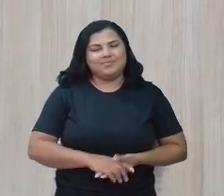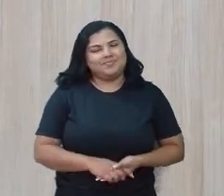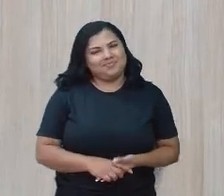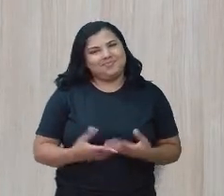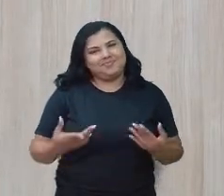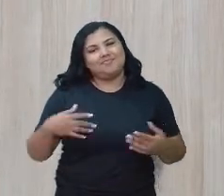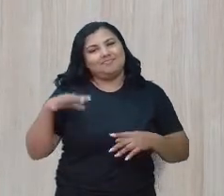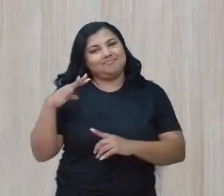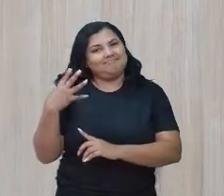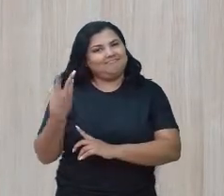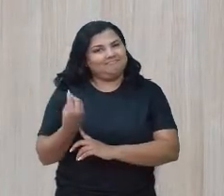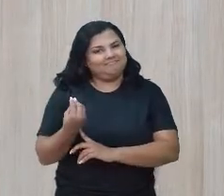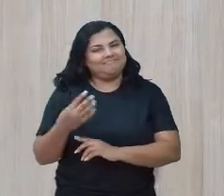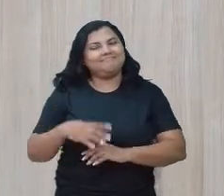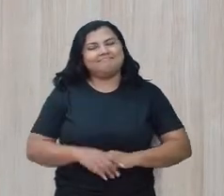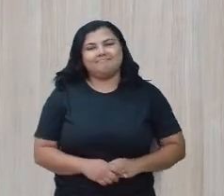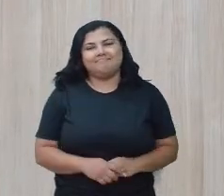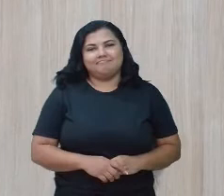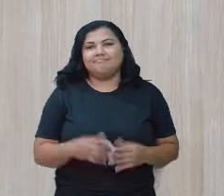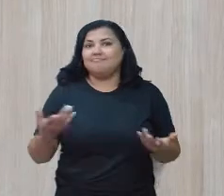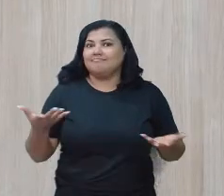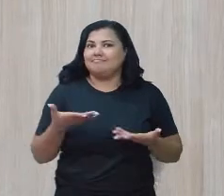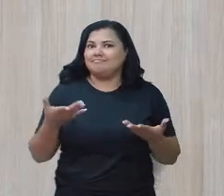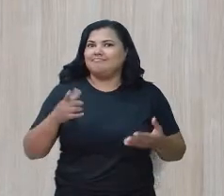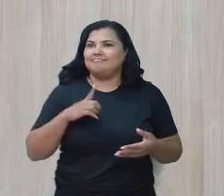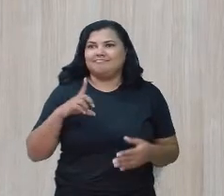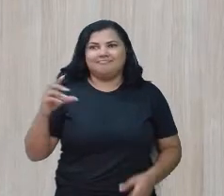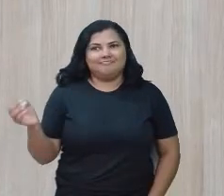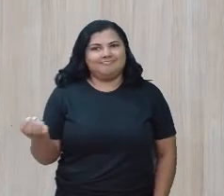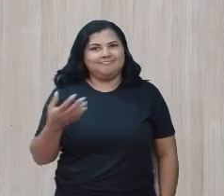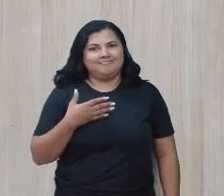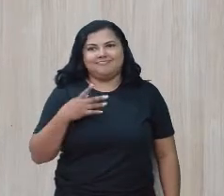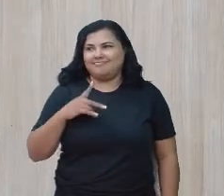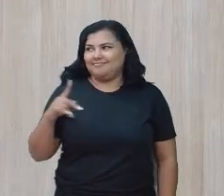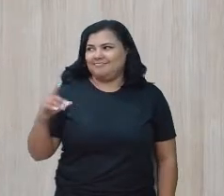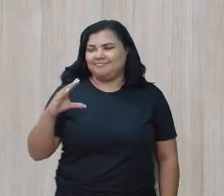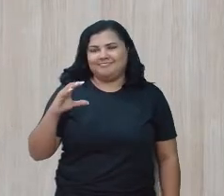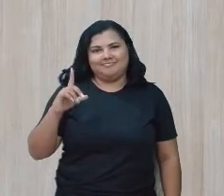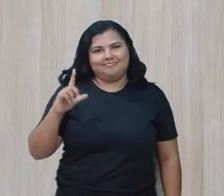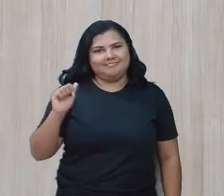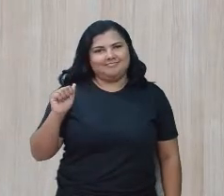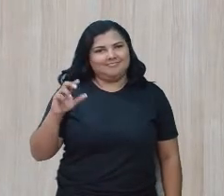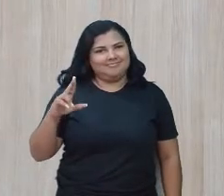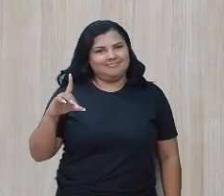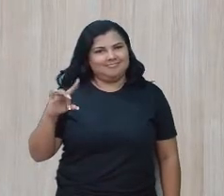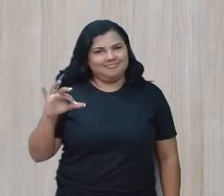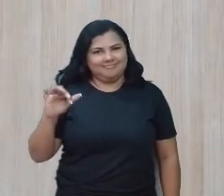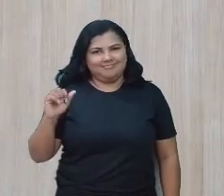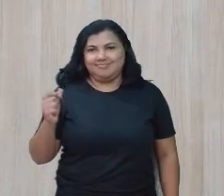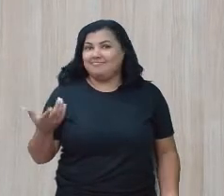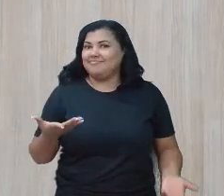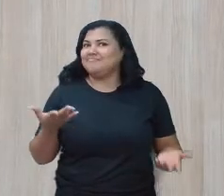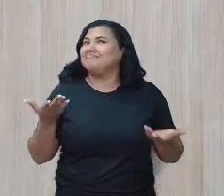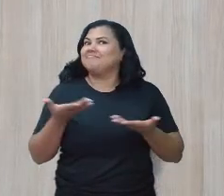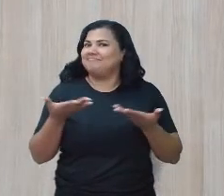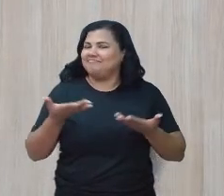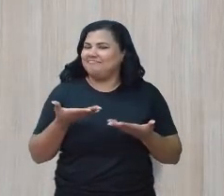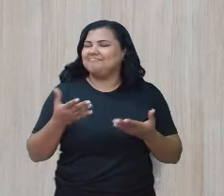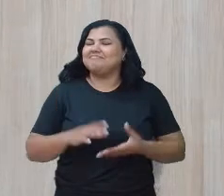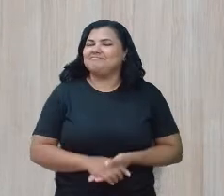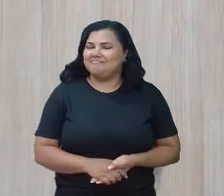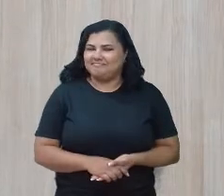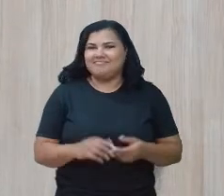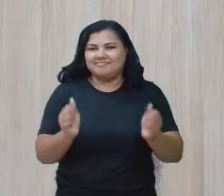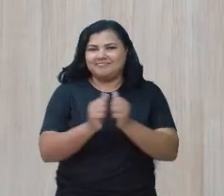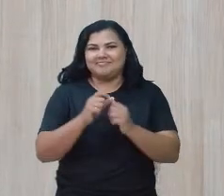de arte. E a gente tem aqui hoje uma novidade, a professora Cláudia, que acabou de dar aula de ciências aí para